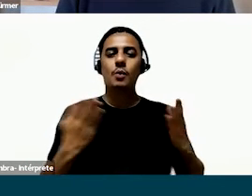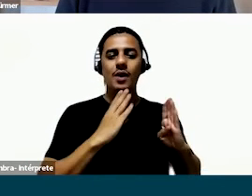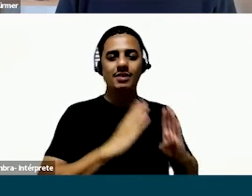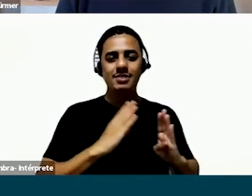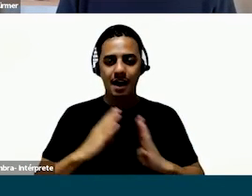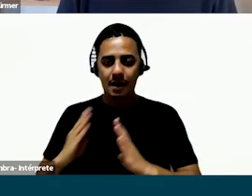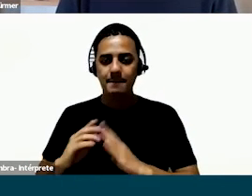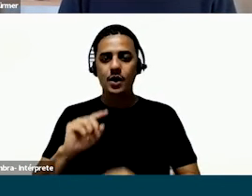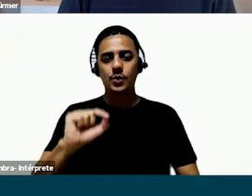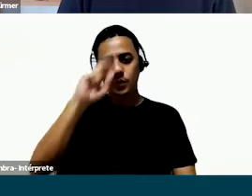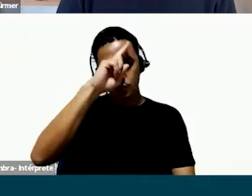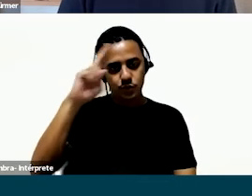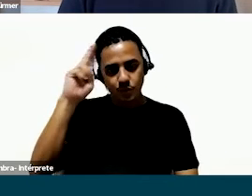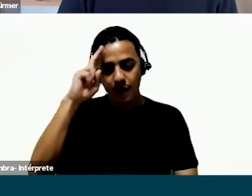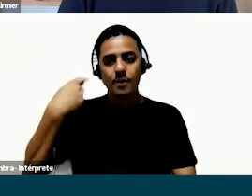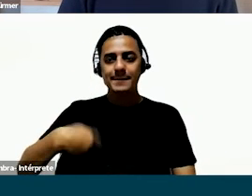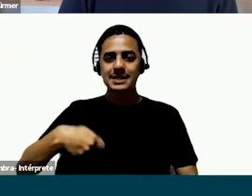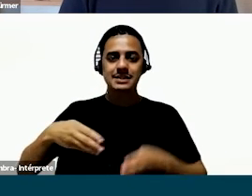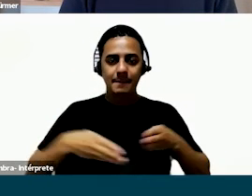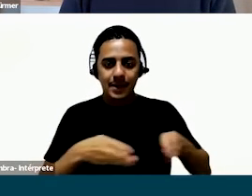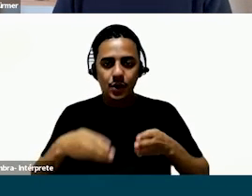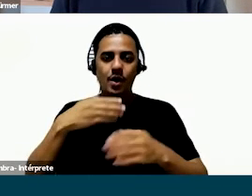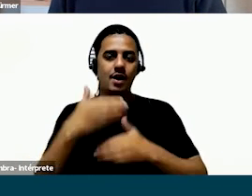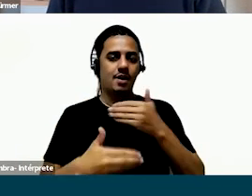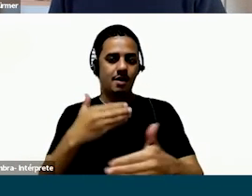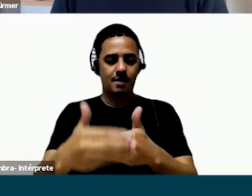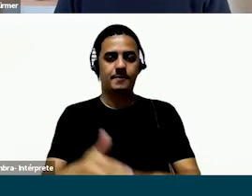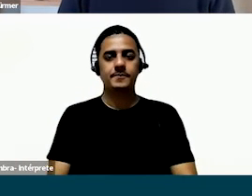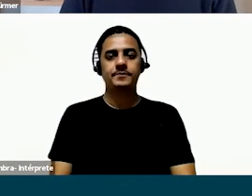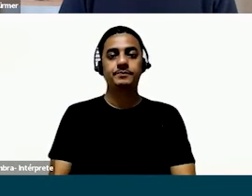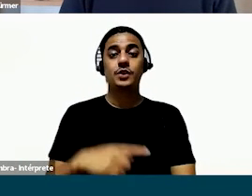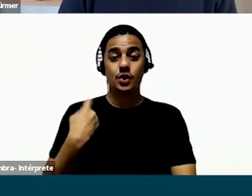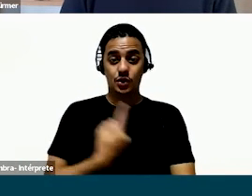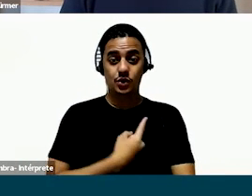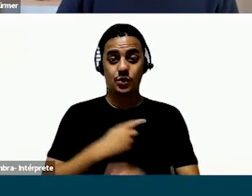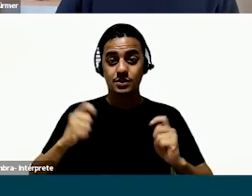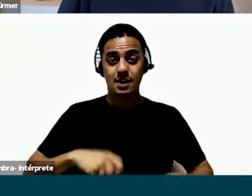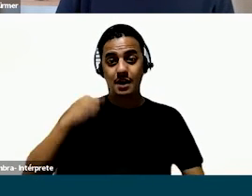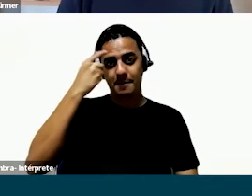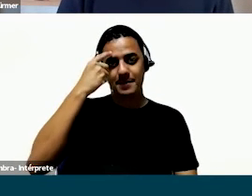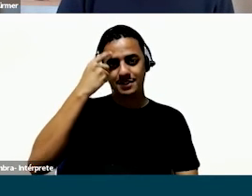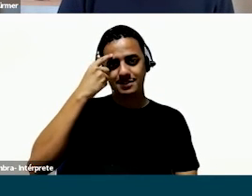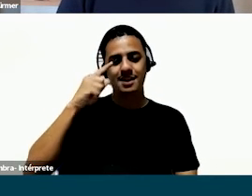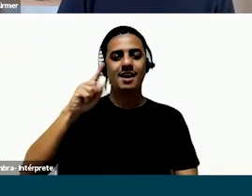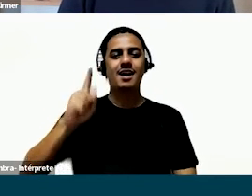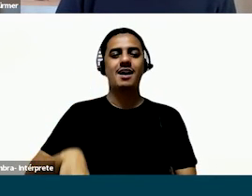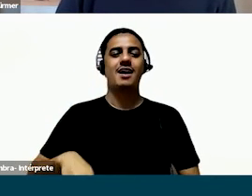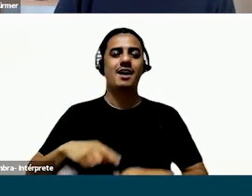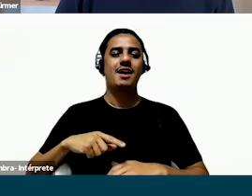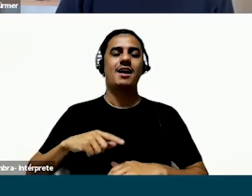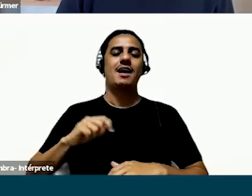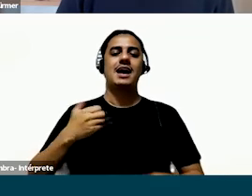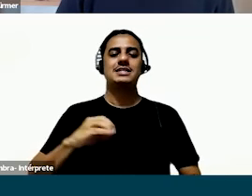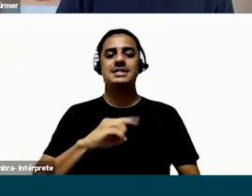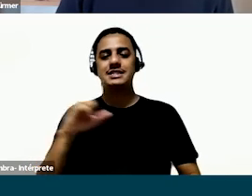você basicamente estuda as etapas que o usuário precisa percorrer para chegar em algum lugar. Nesse caso, a gente pode pensar que o lugar